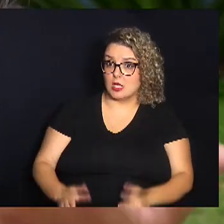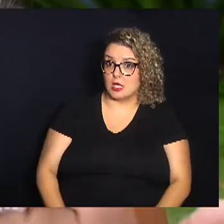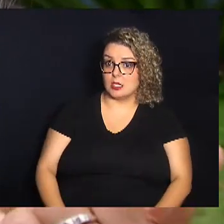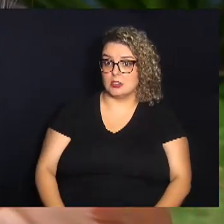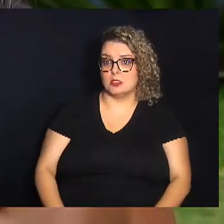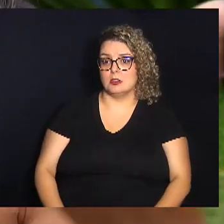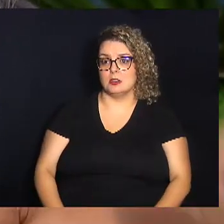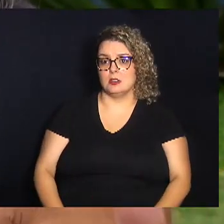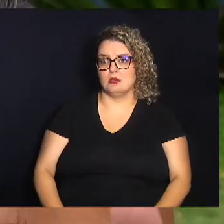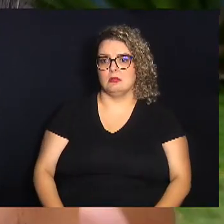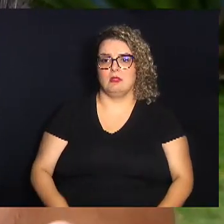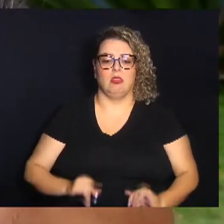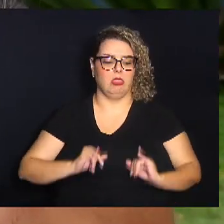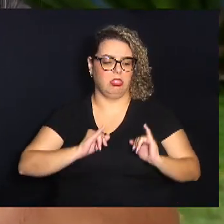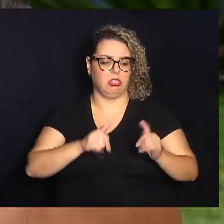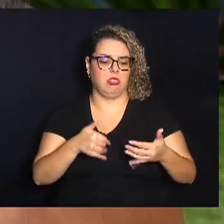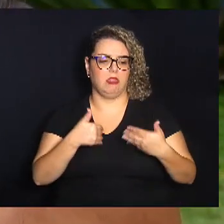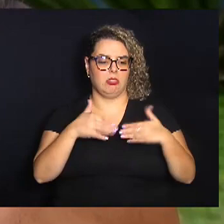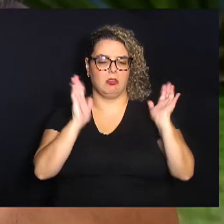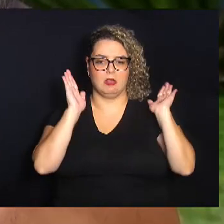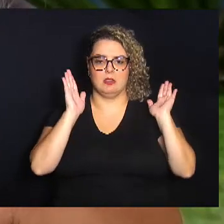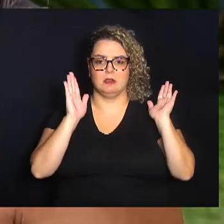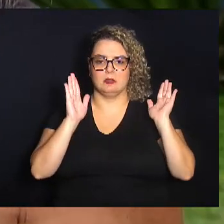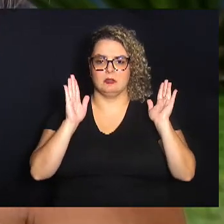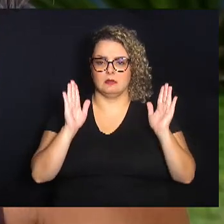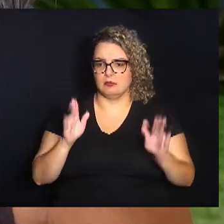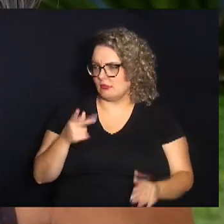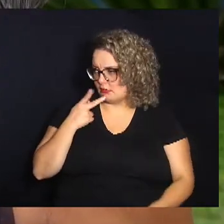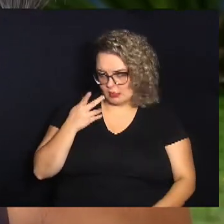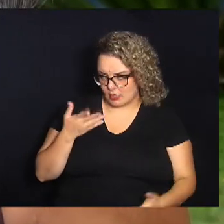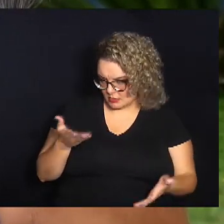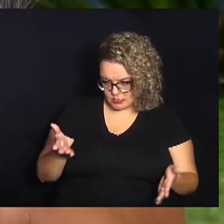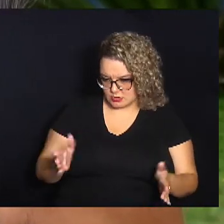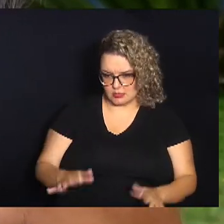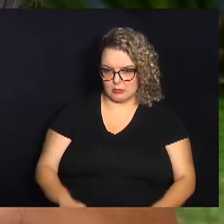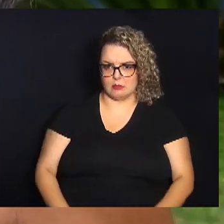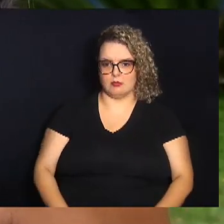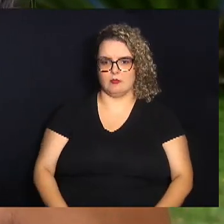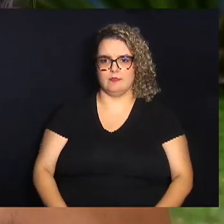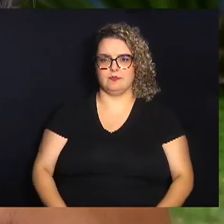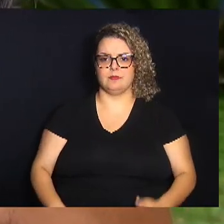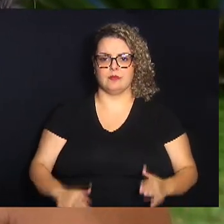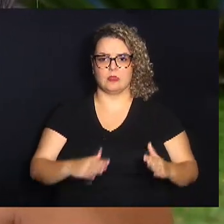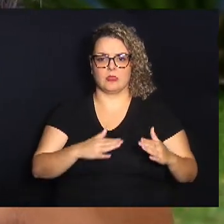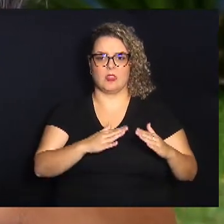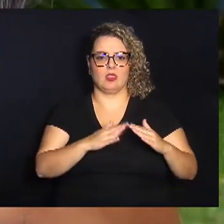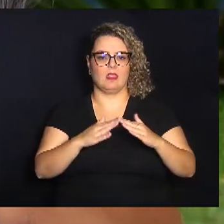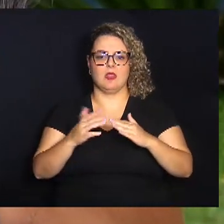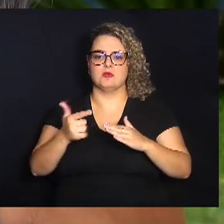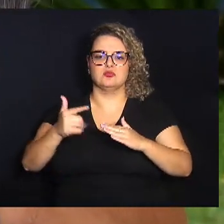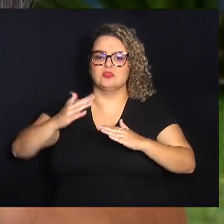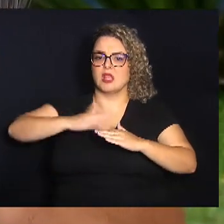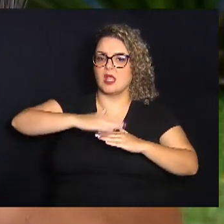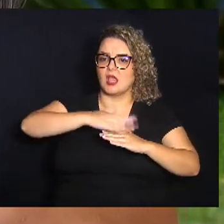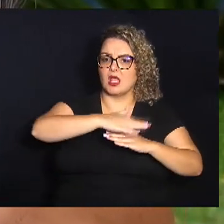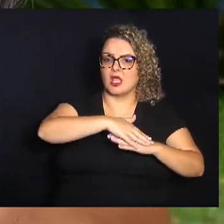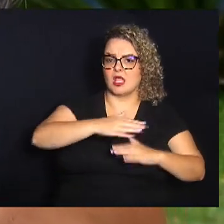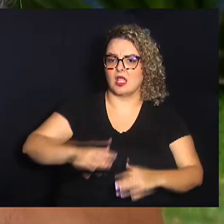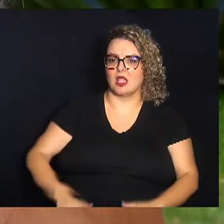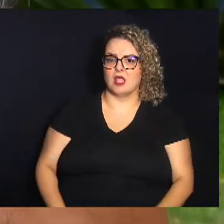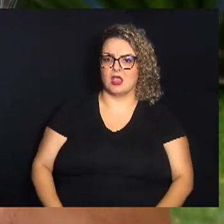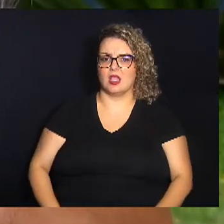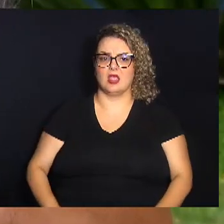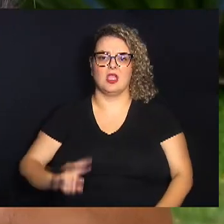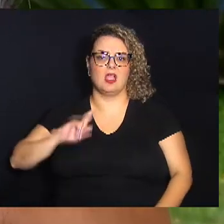está muito jogada as traças, já dizer logo assim. E esses casinhas que estão aí, tá tudo sem telha, juntando sobra